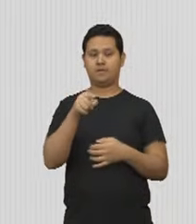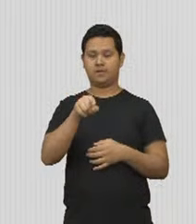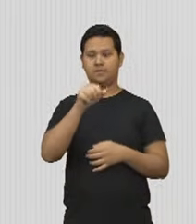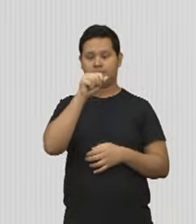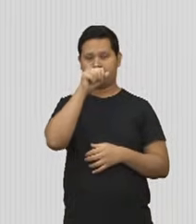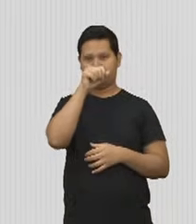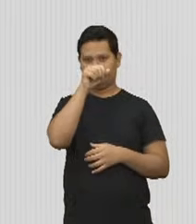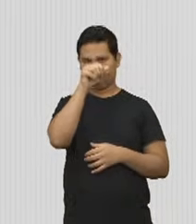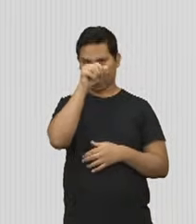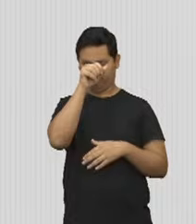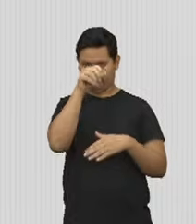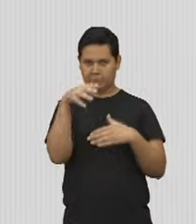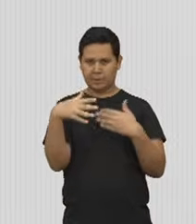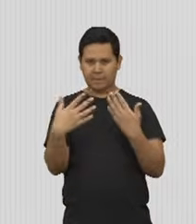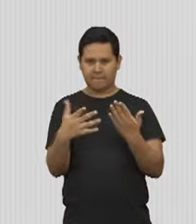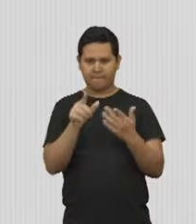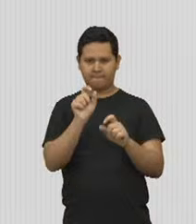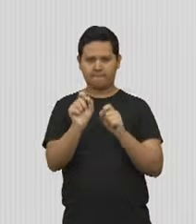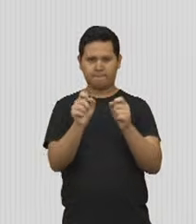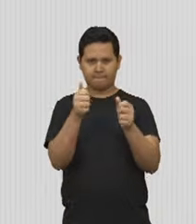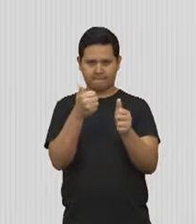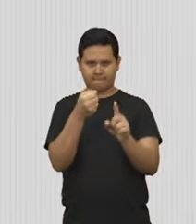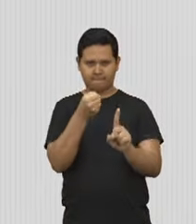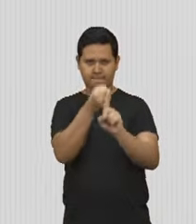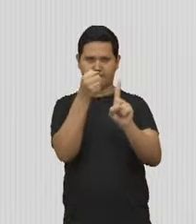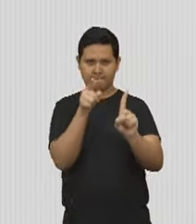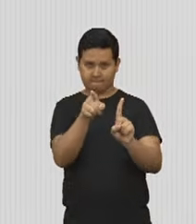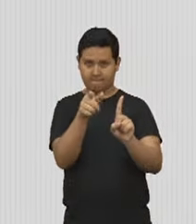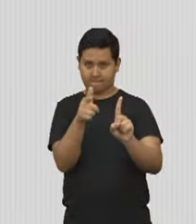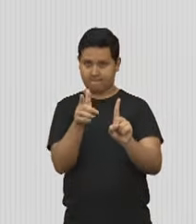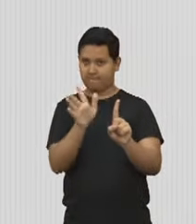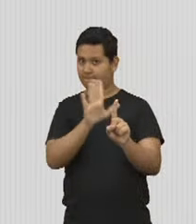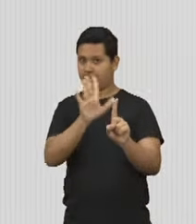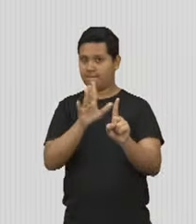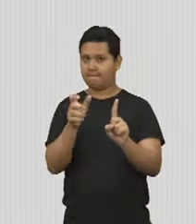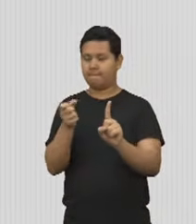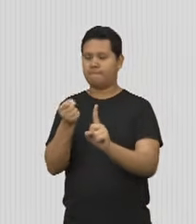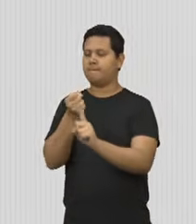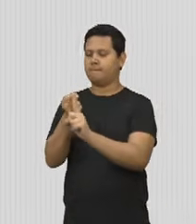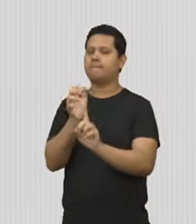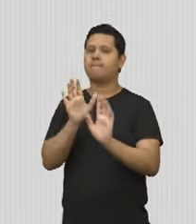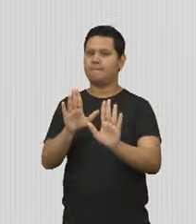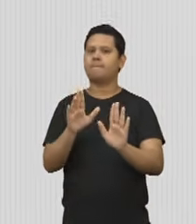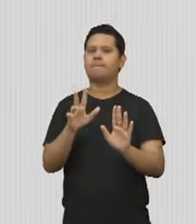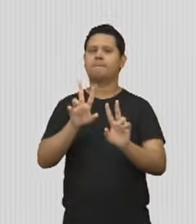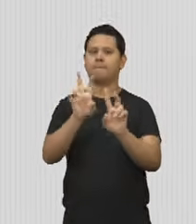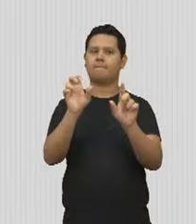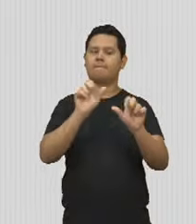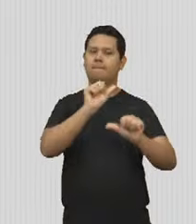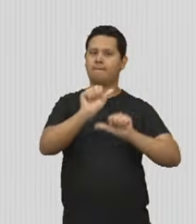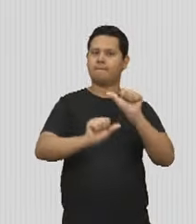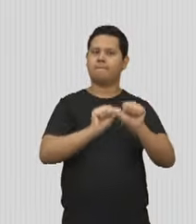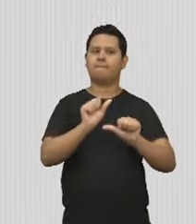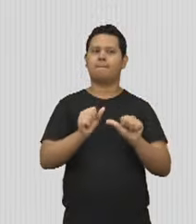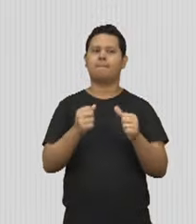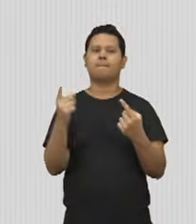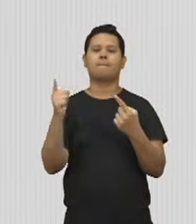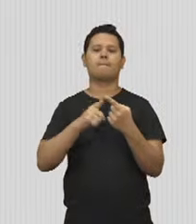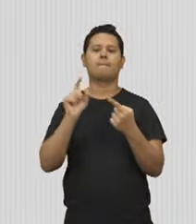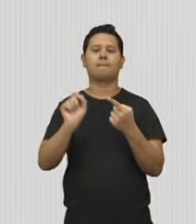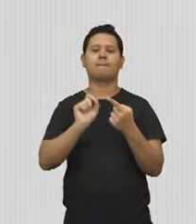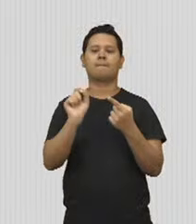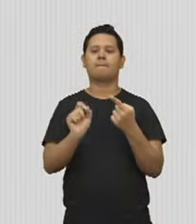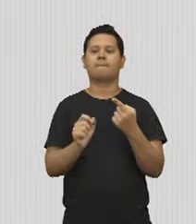quais são os principais pontos de quem é afetado e de quem não é afetado por essa reforma tributária. Primeira coisa